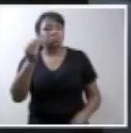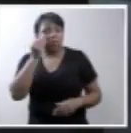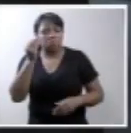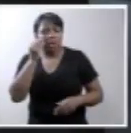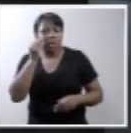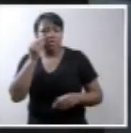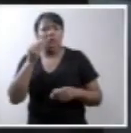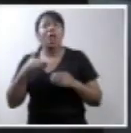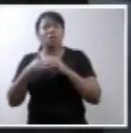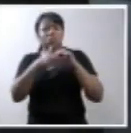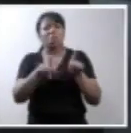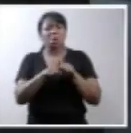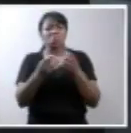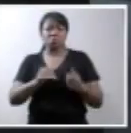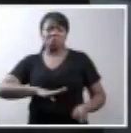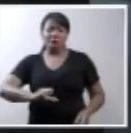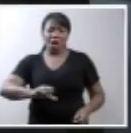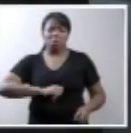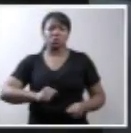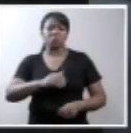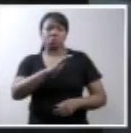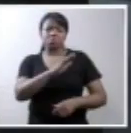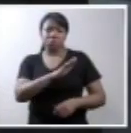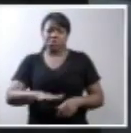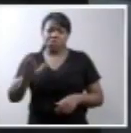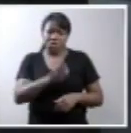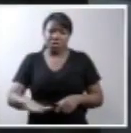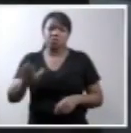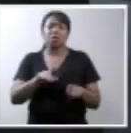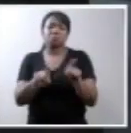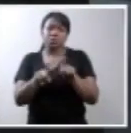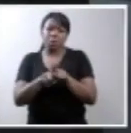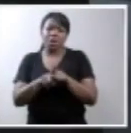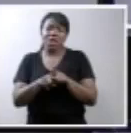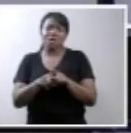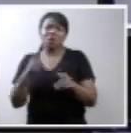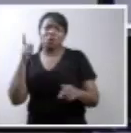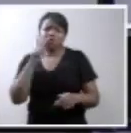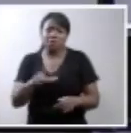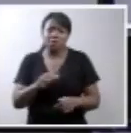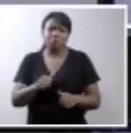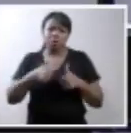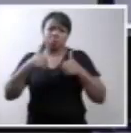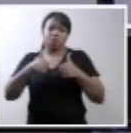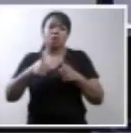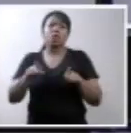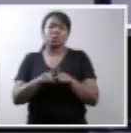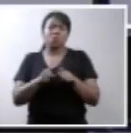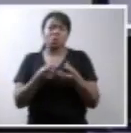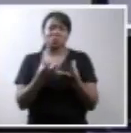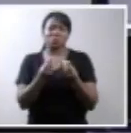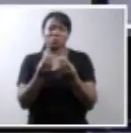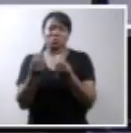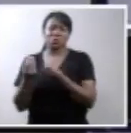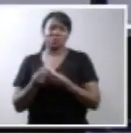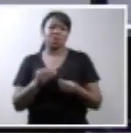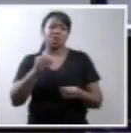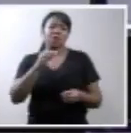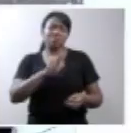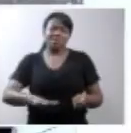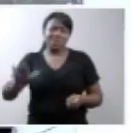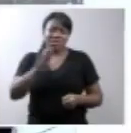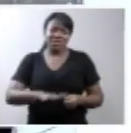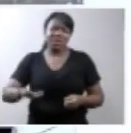experiências Lou a morte muitas crianças porque até a feração e Vito se estabelecer foram milhares de